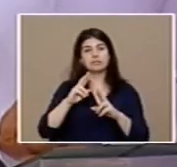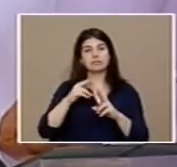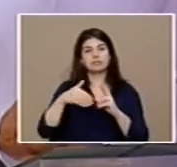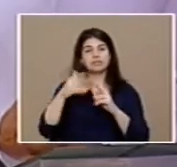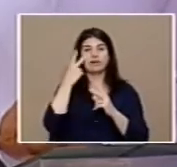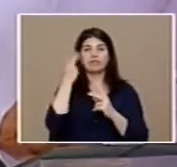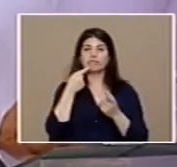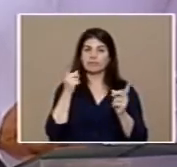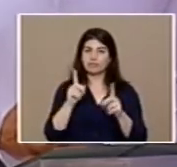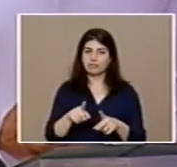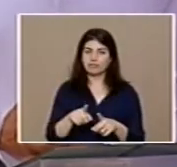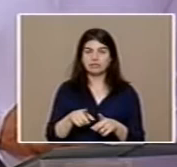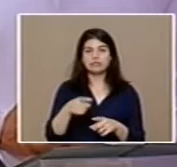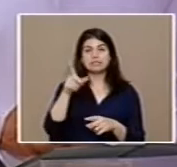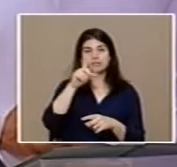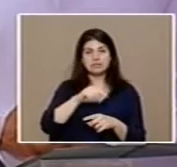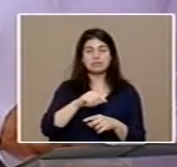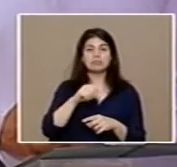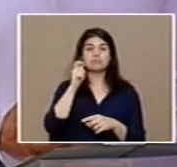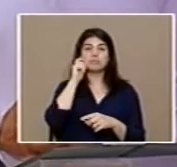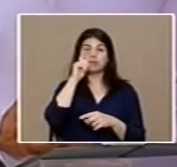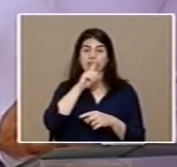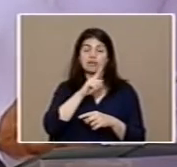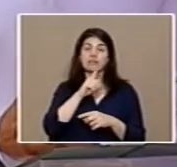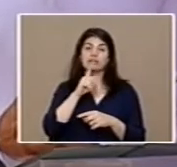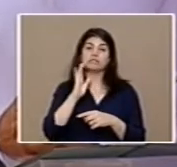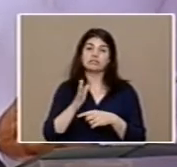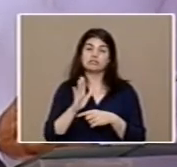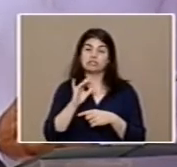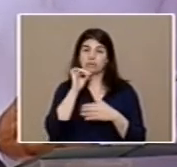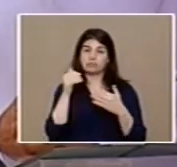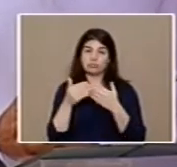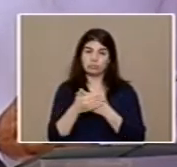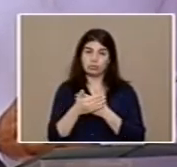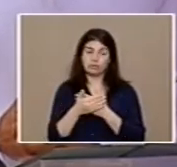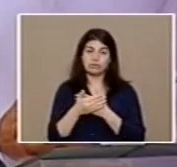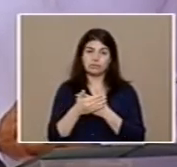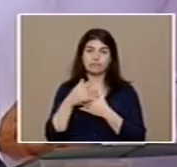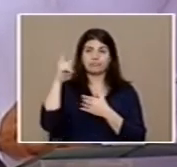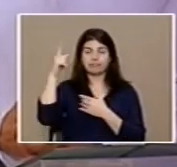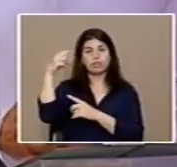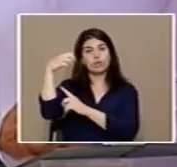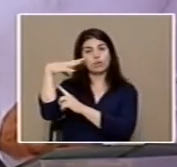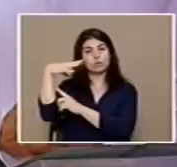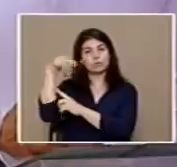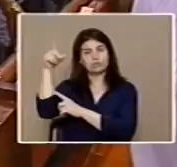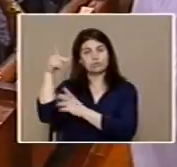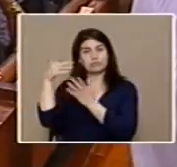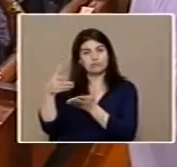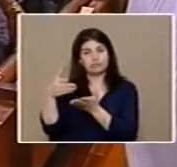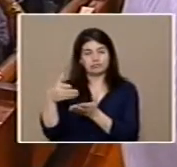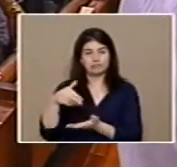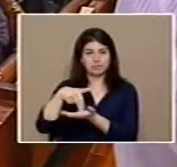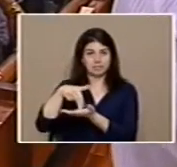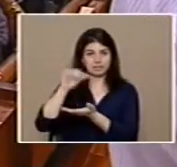e de todos aqueles que na vossa misericórdia partiram deste mundo admitir os na luz da vossa presença